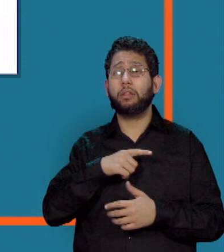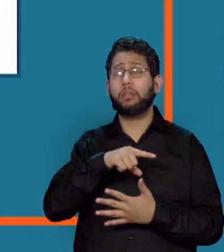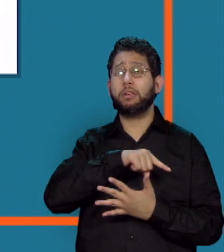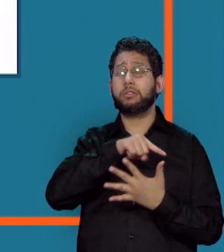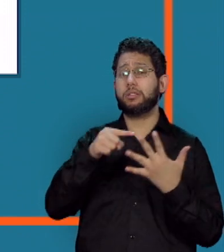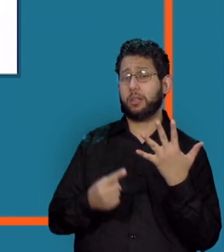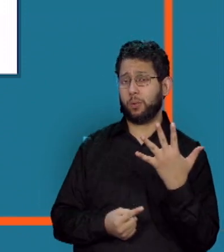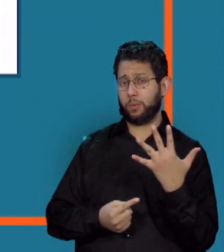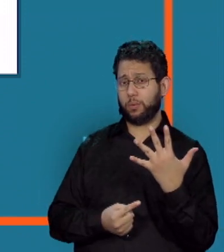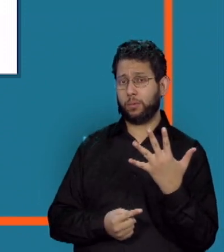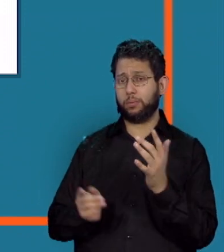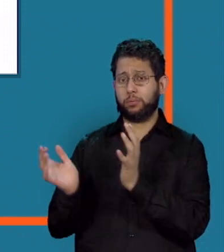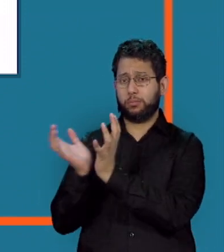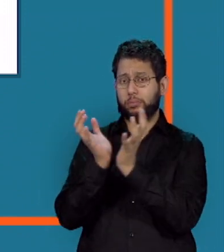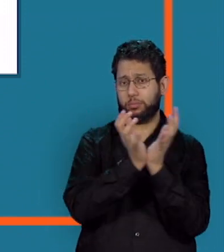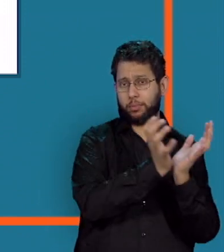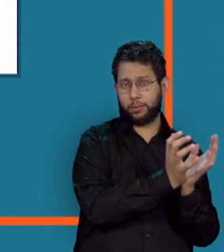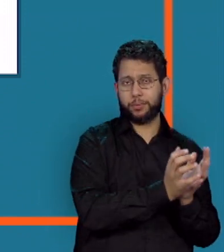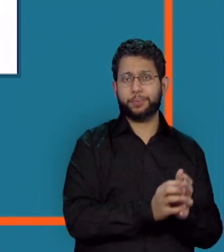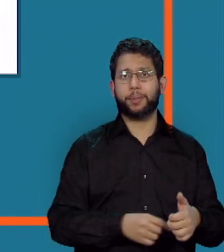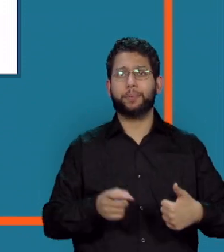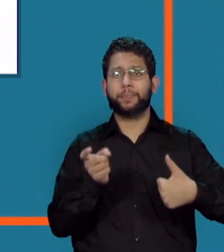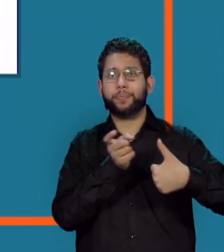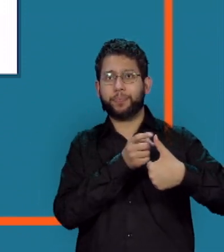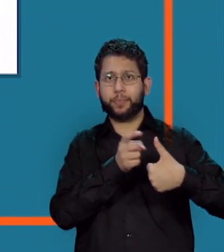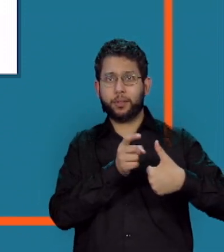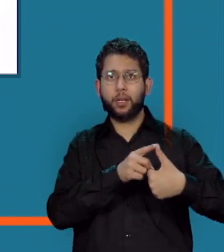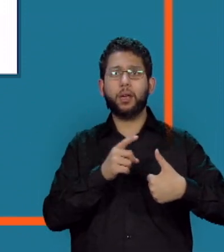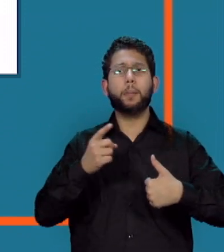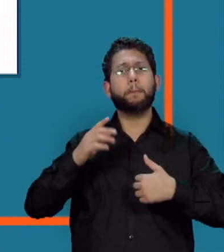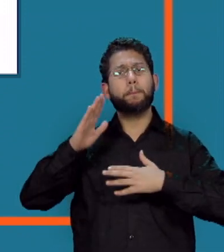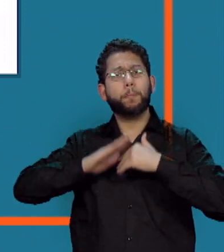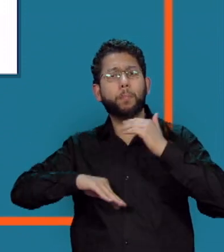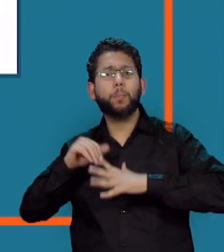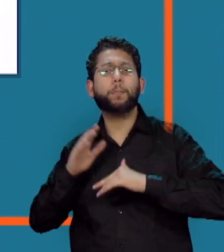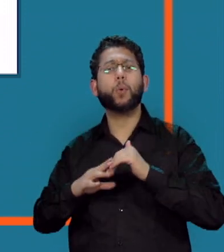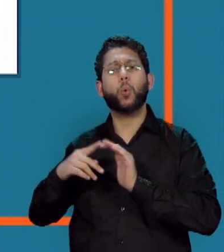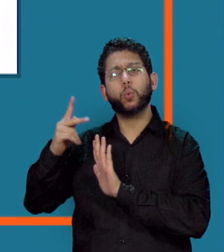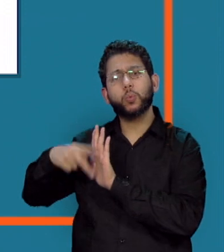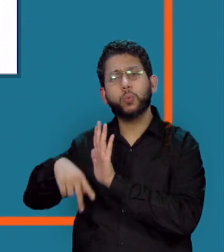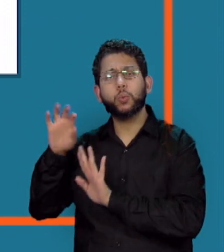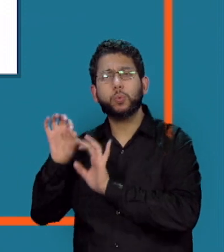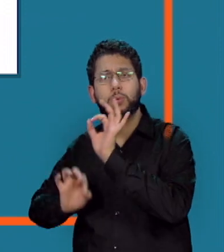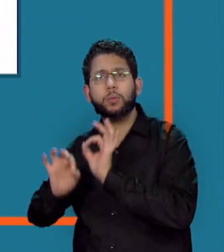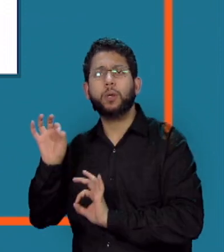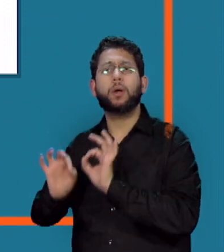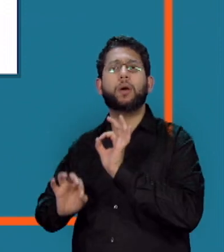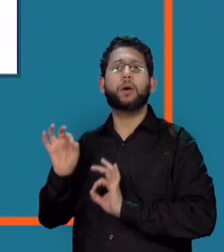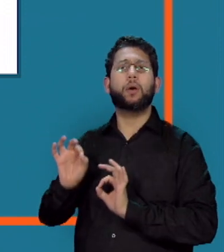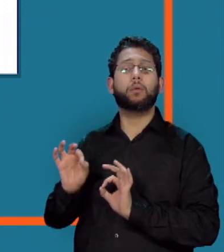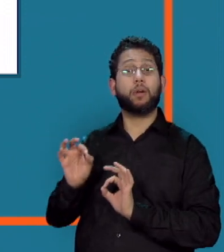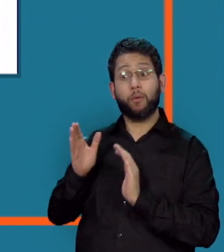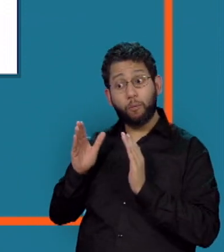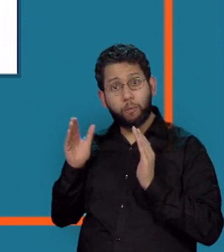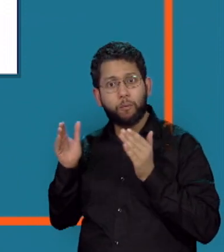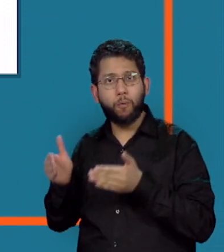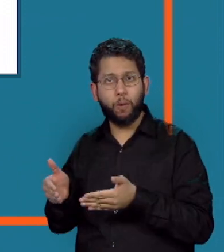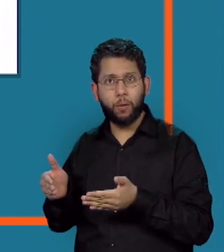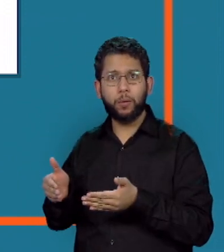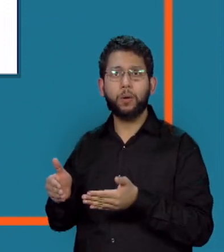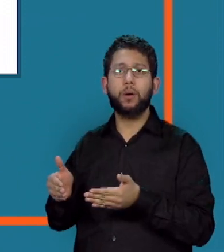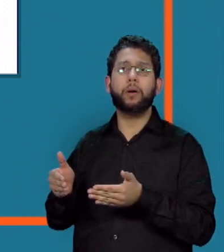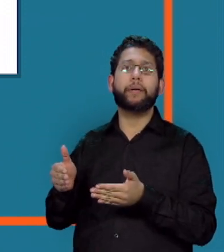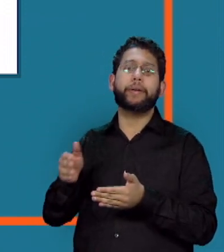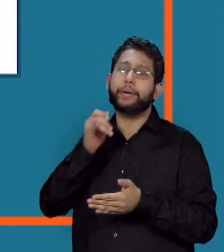5 grandes módulos, né? Então, existe a área de realização e de produção, que são essas práticas específicas,